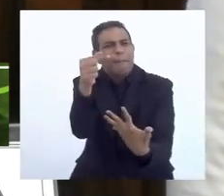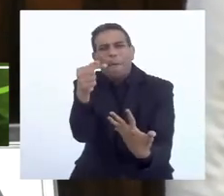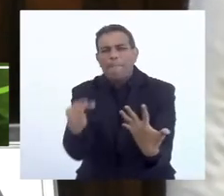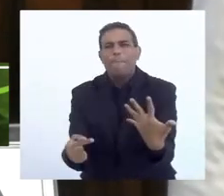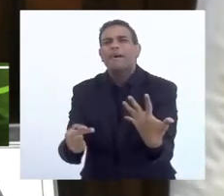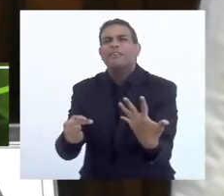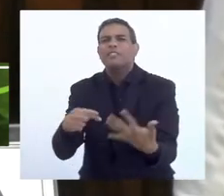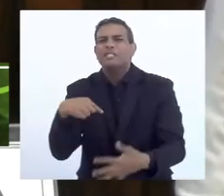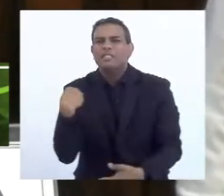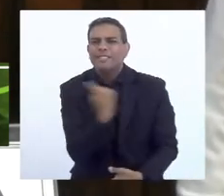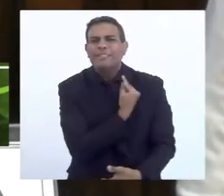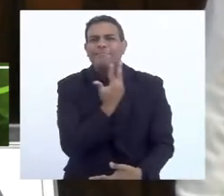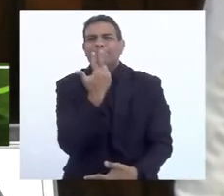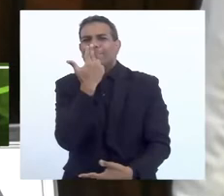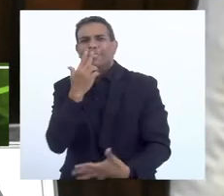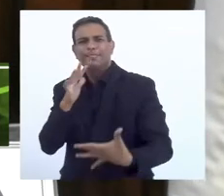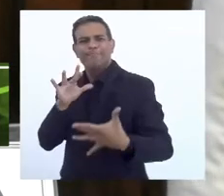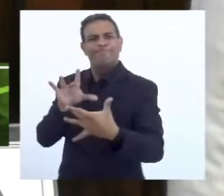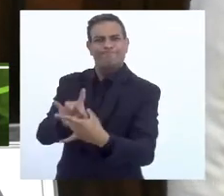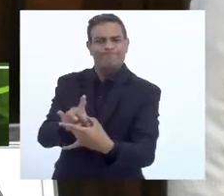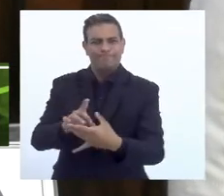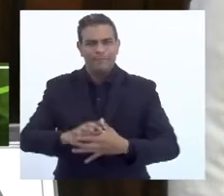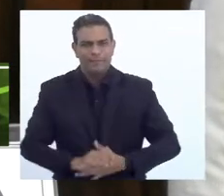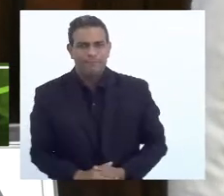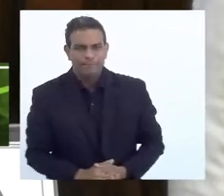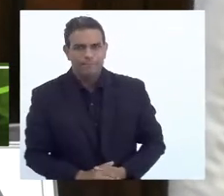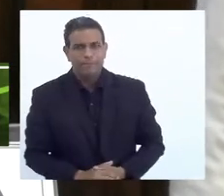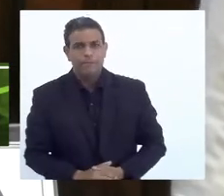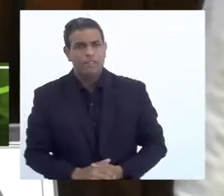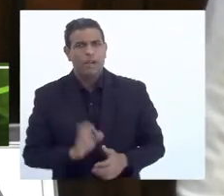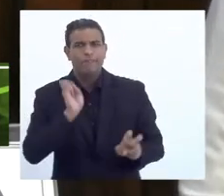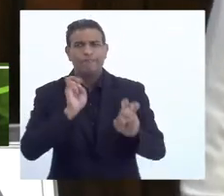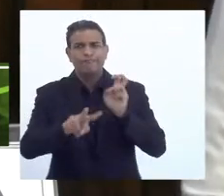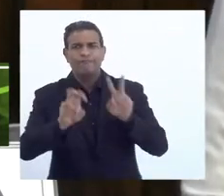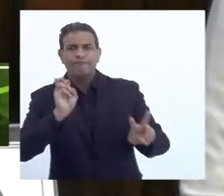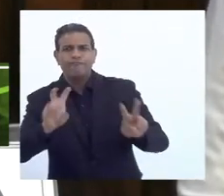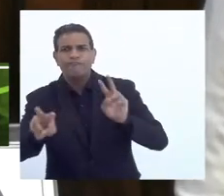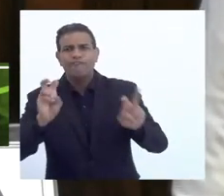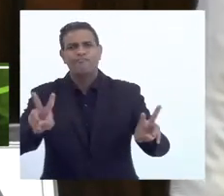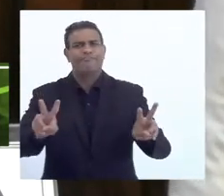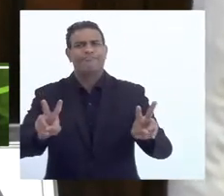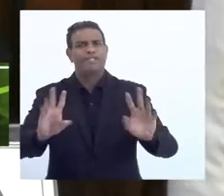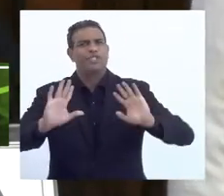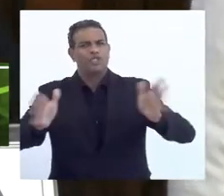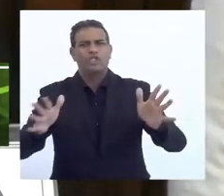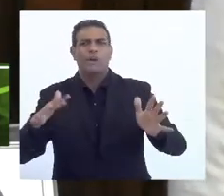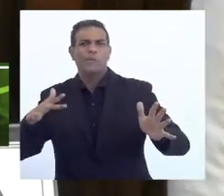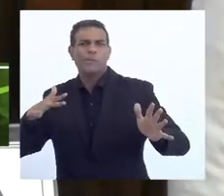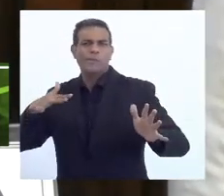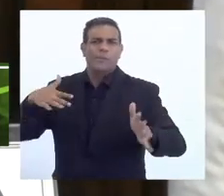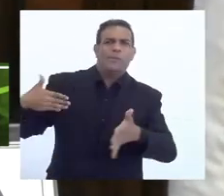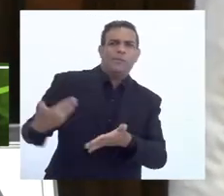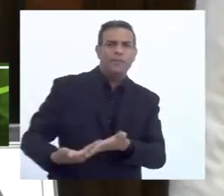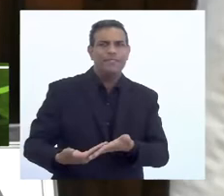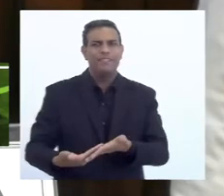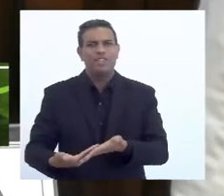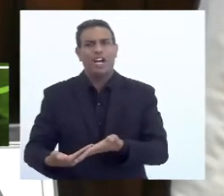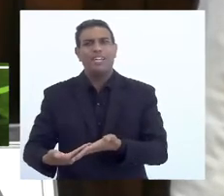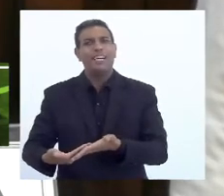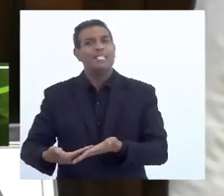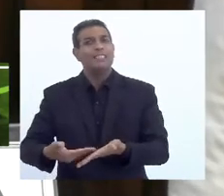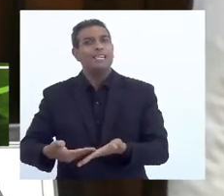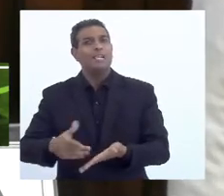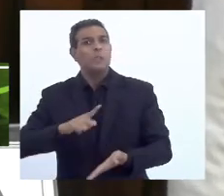de conversar e de caracterizar. Eu tenho visto que, depois que nós demos nome a